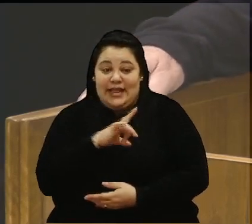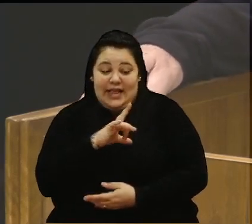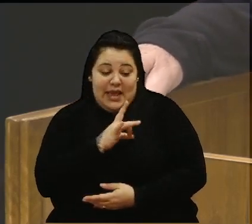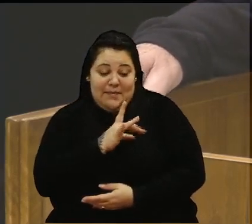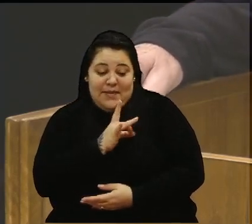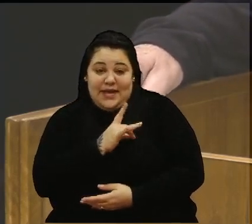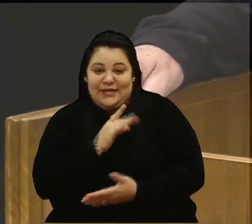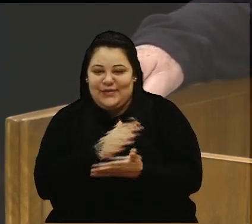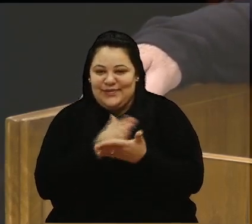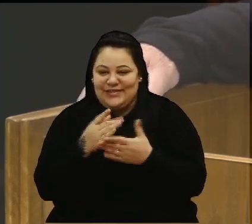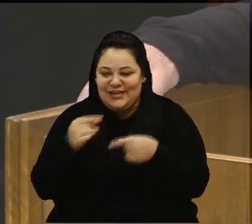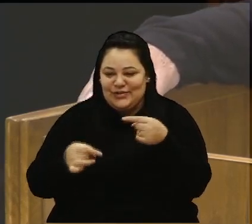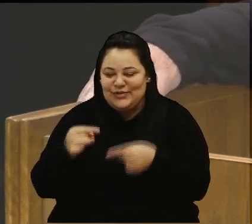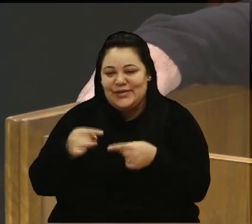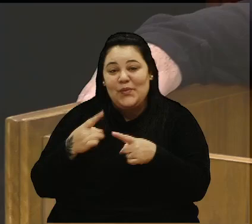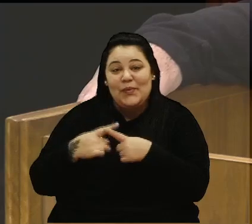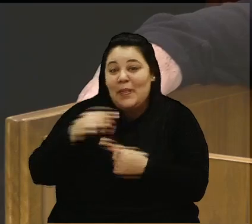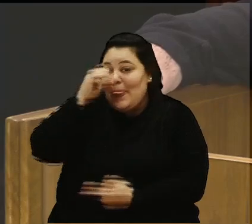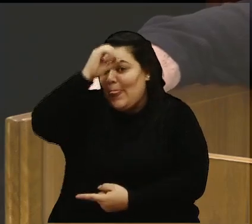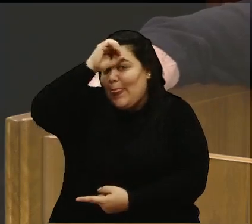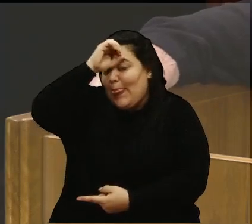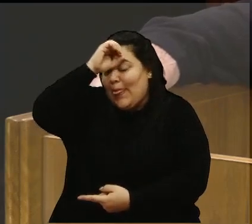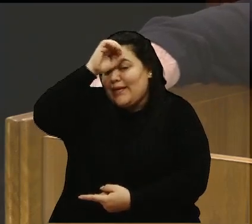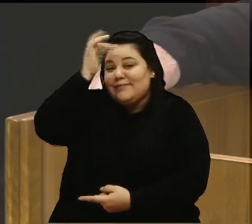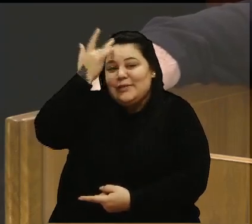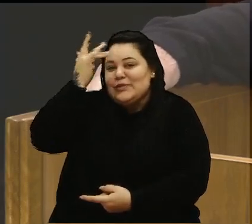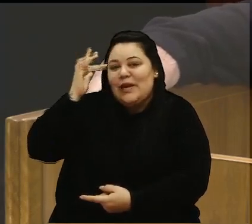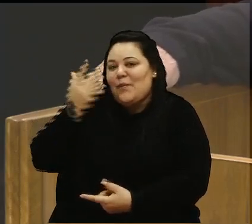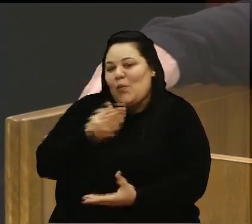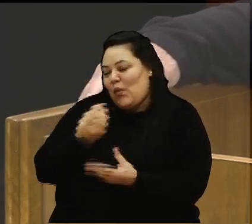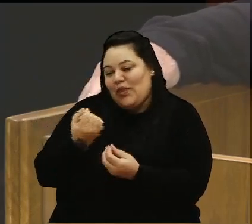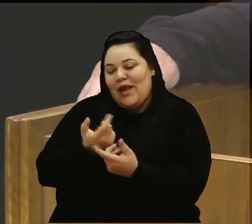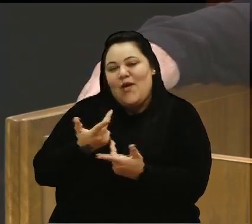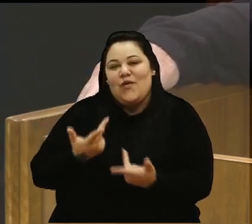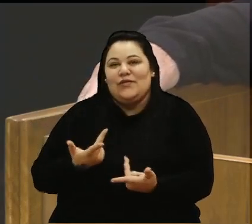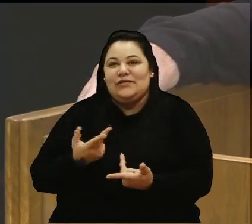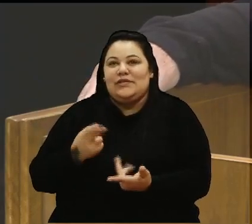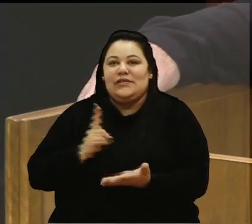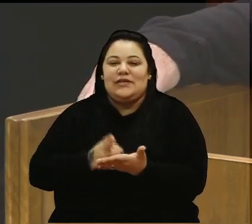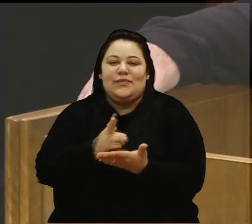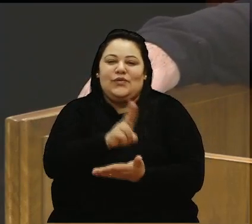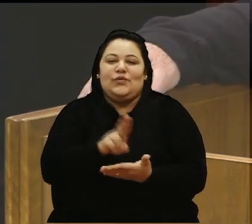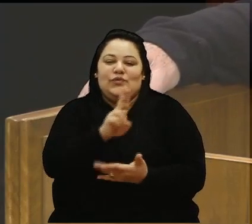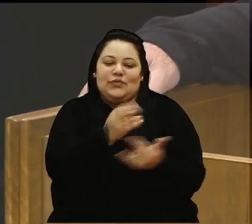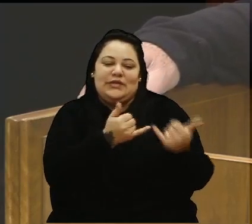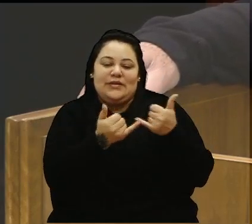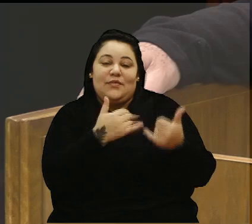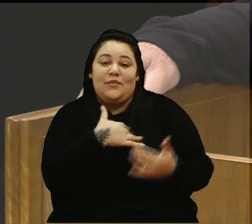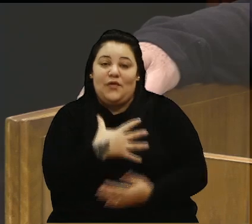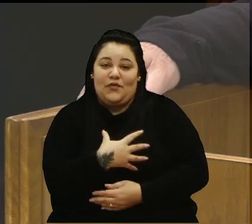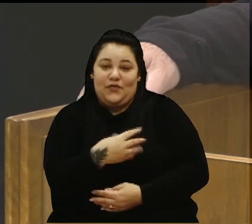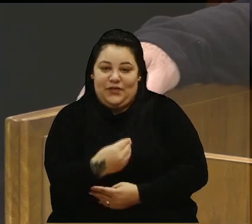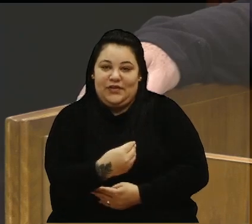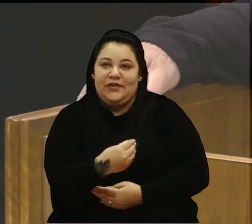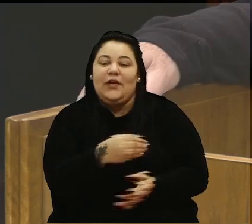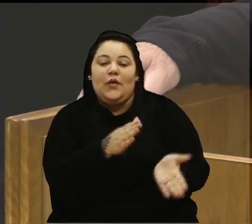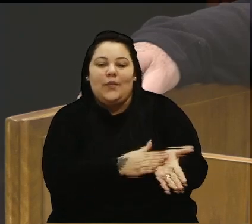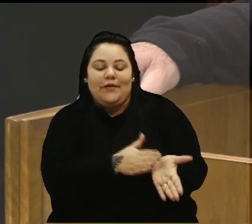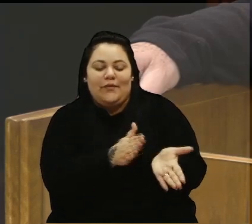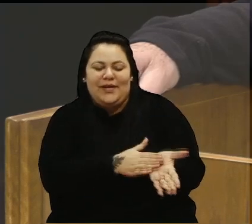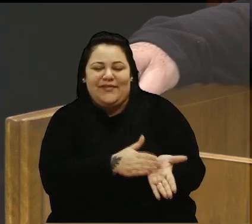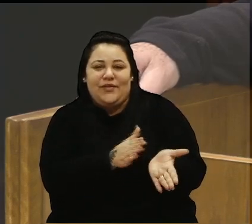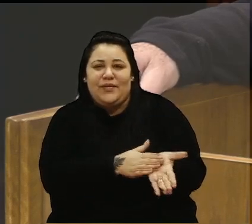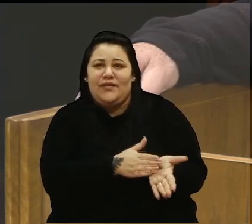nessa discussão, porque, de fato, eu sempre uso um exemplo do meu filho, né, porque eu ficava cobrando muito, né?